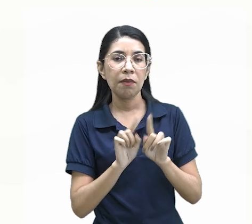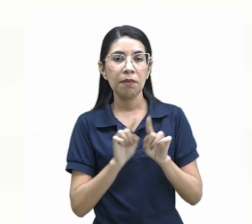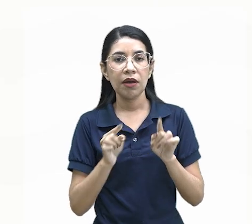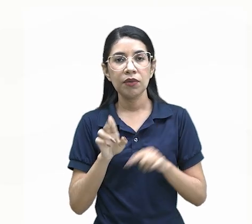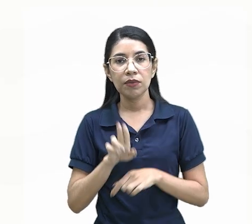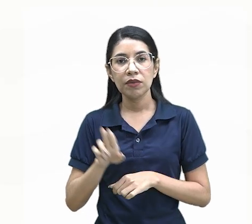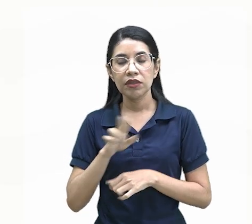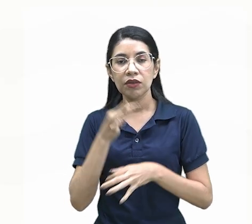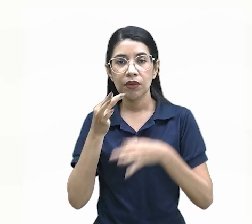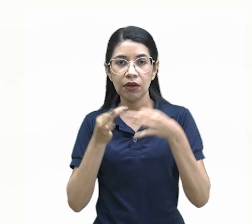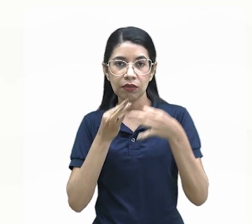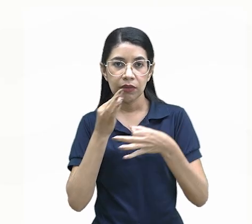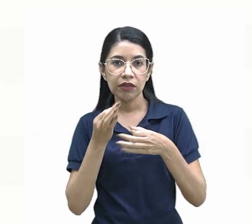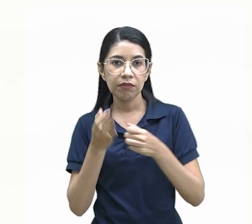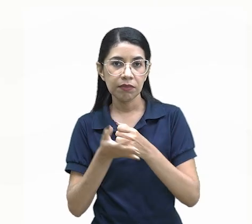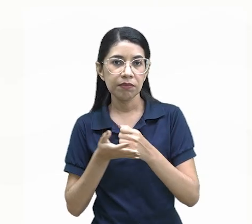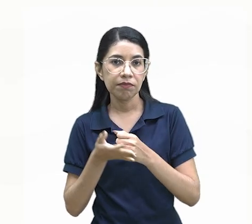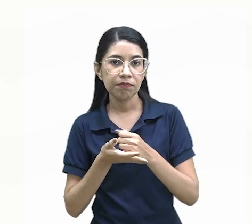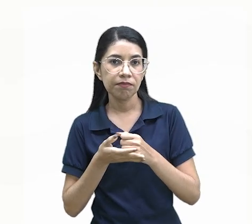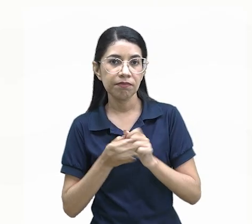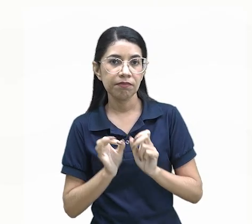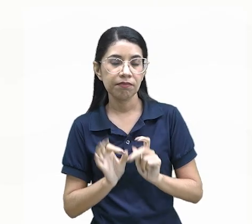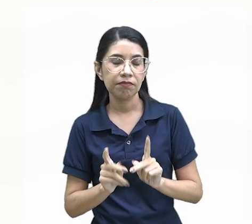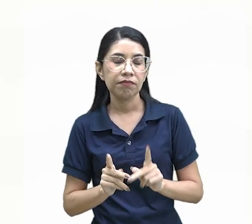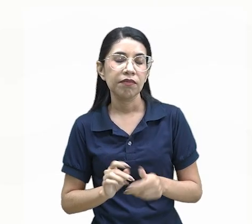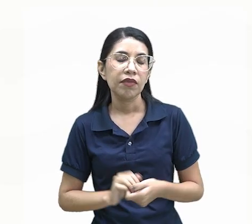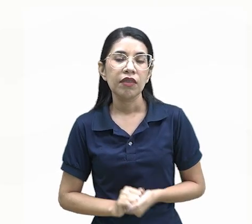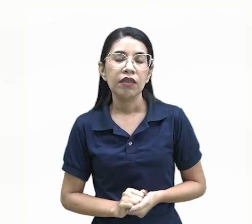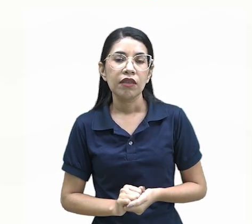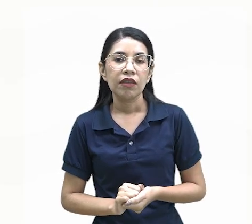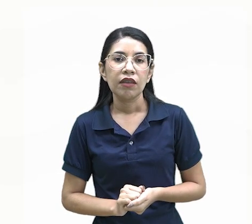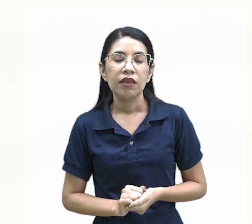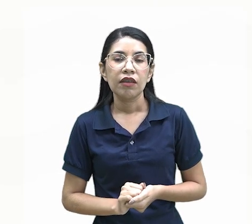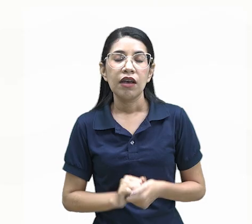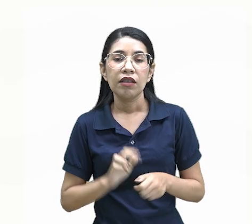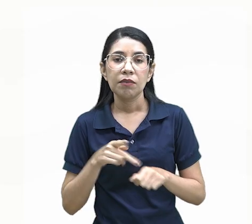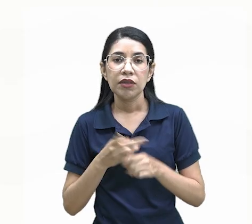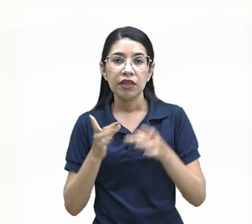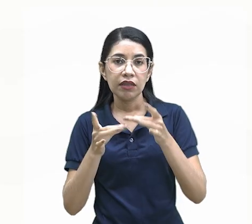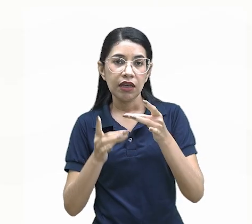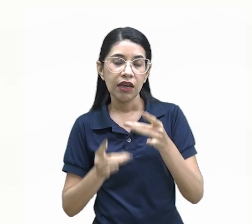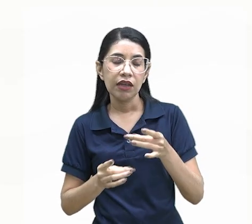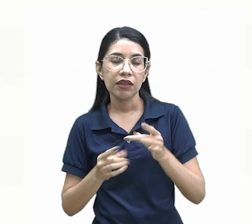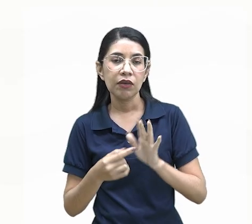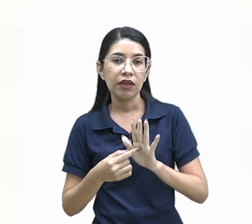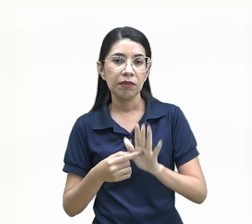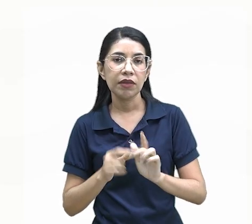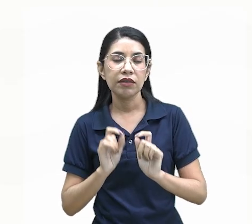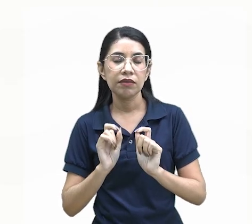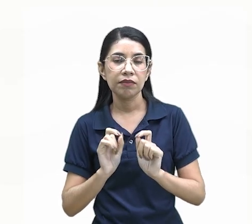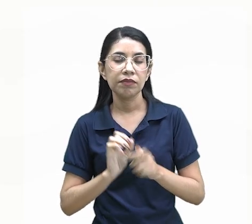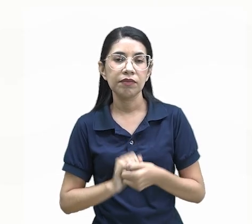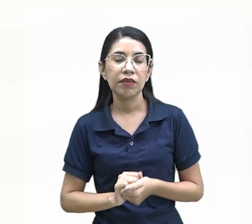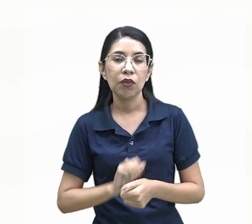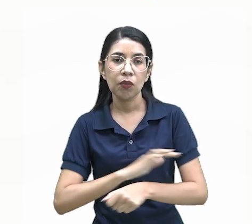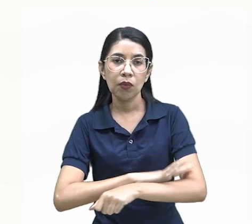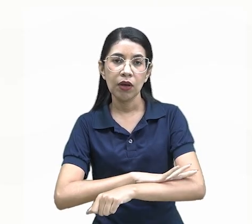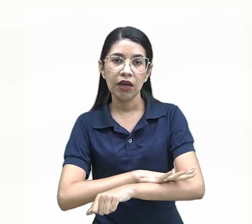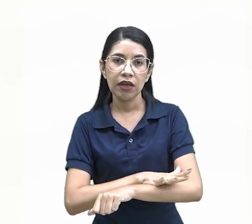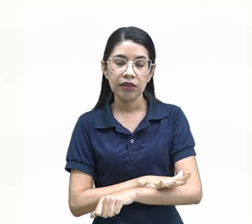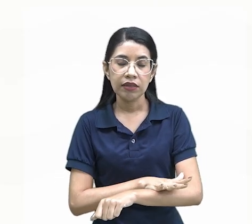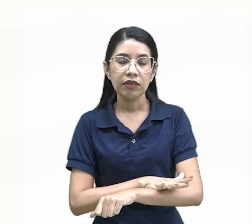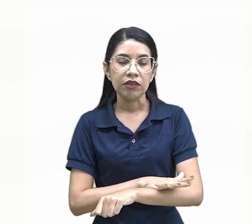como argumento, né? E aí aqui ela vai desenvolver, ó, assim destacam-se o quê? O